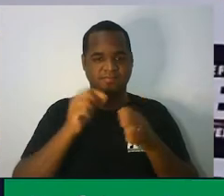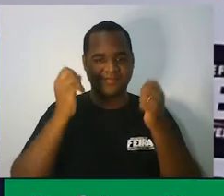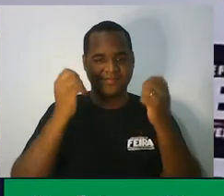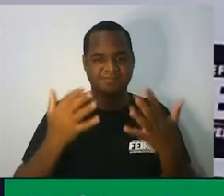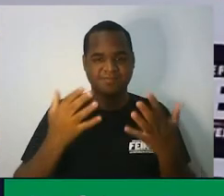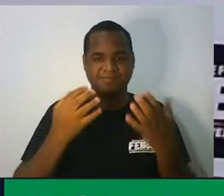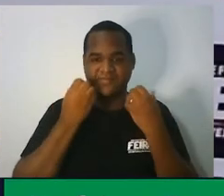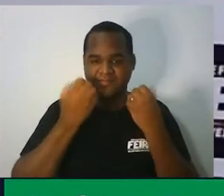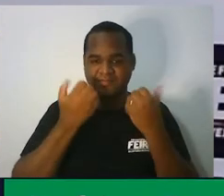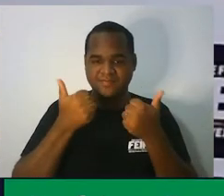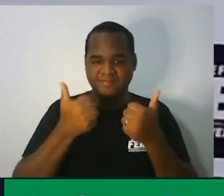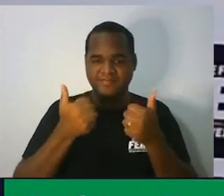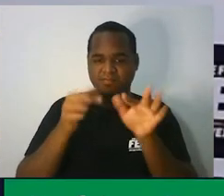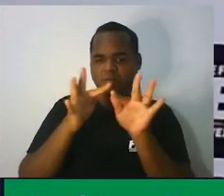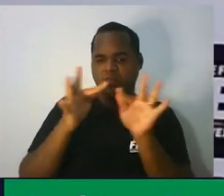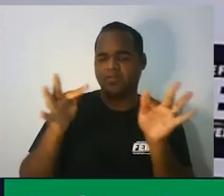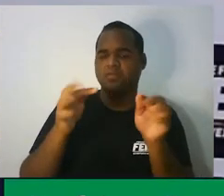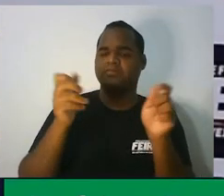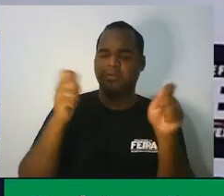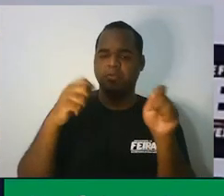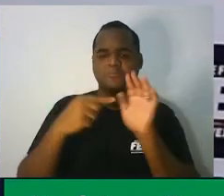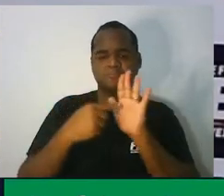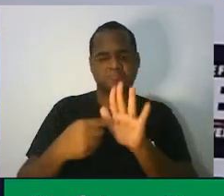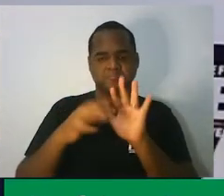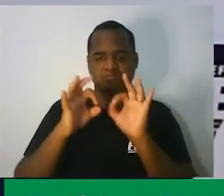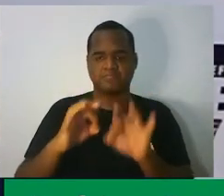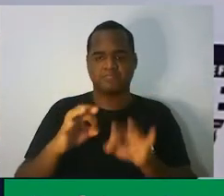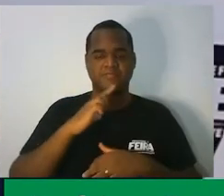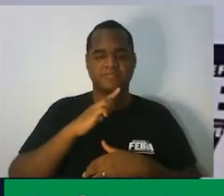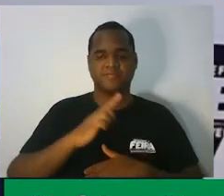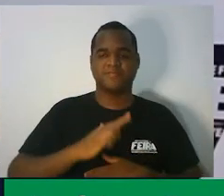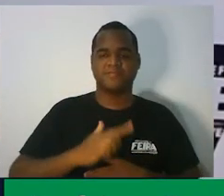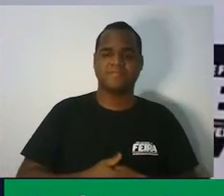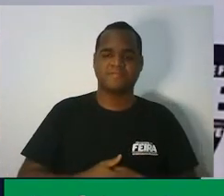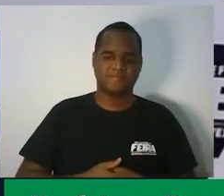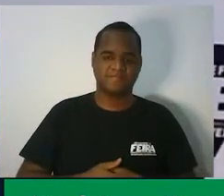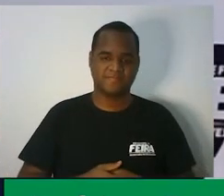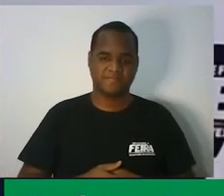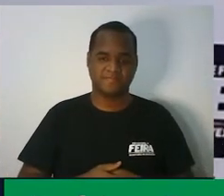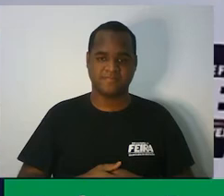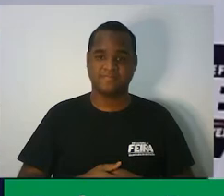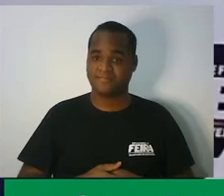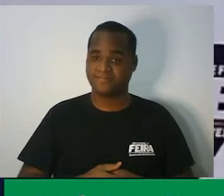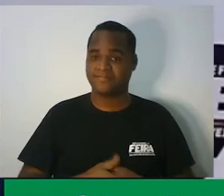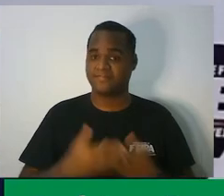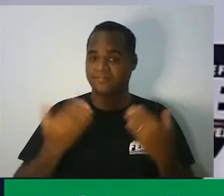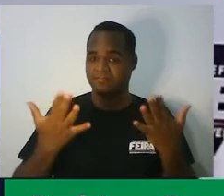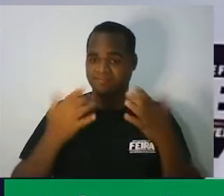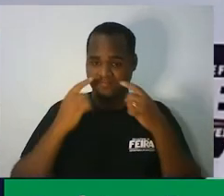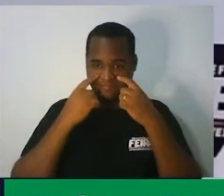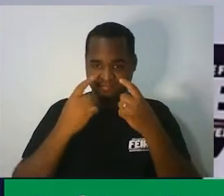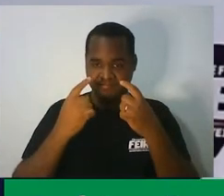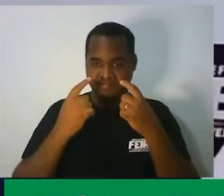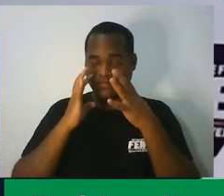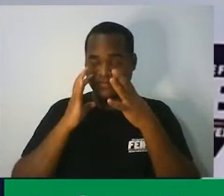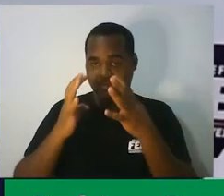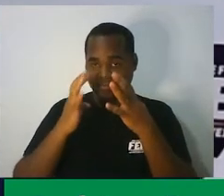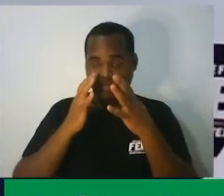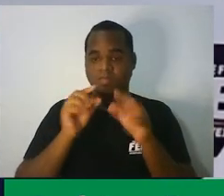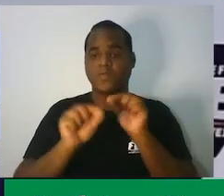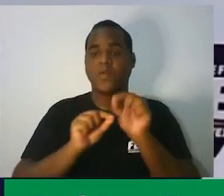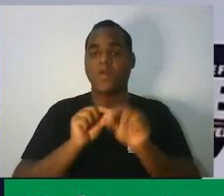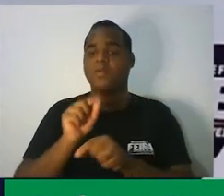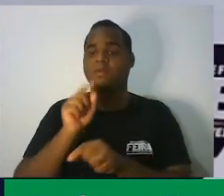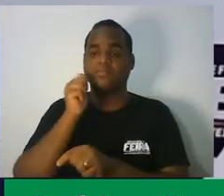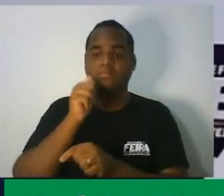de uma forma mais simples possível, certo? Para isso, eu só preciso que você esteja atento agora,